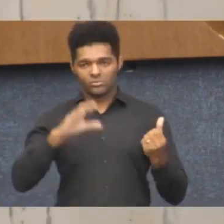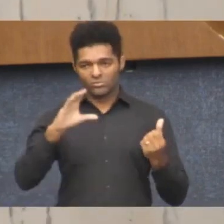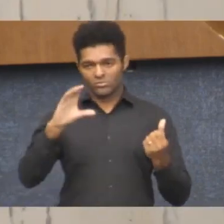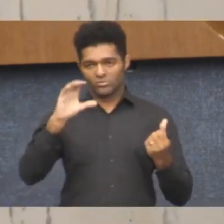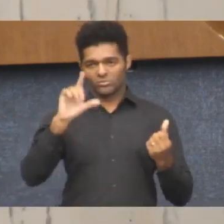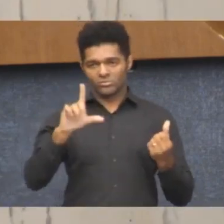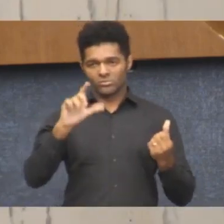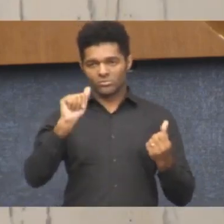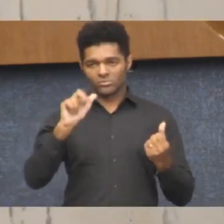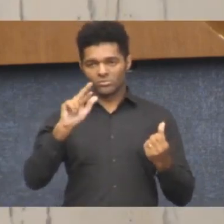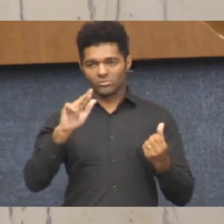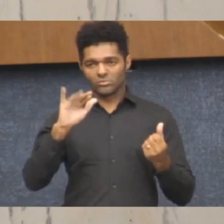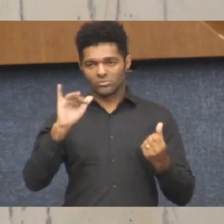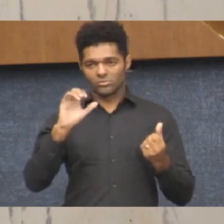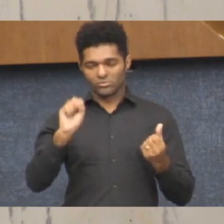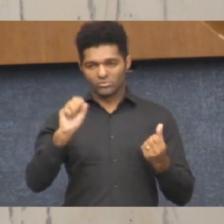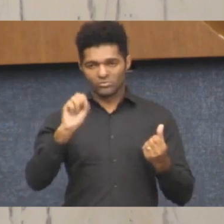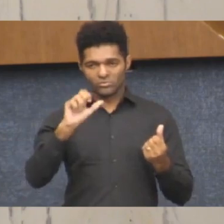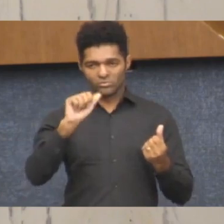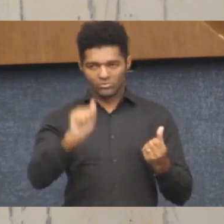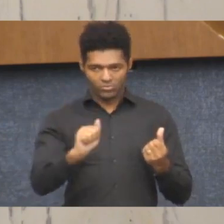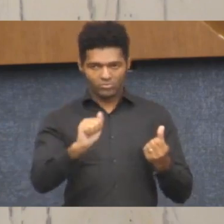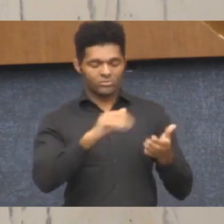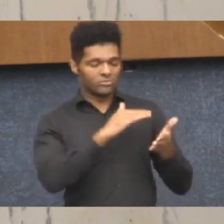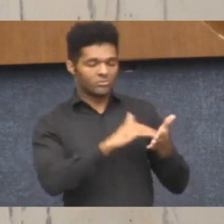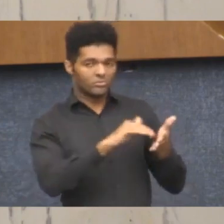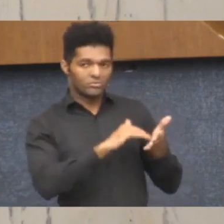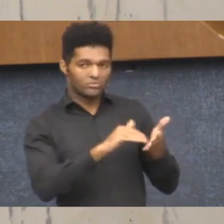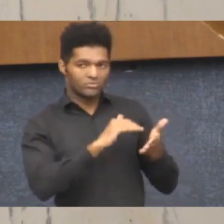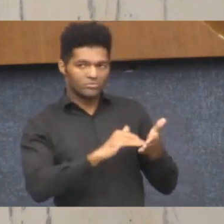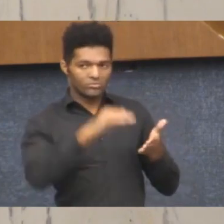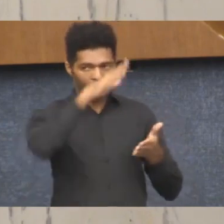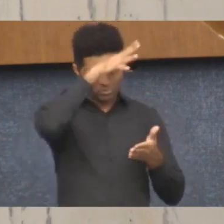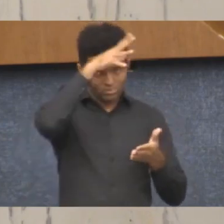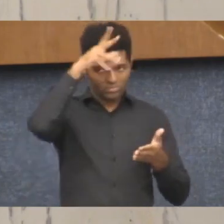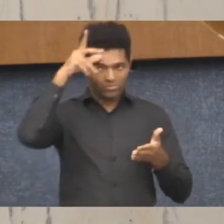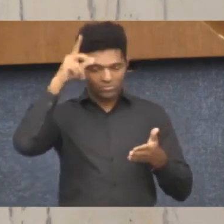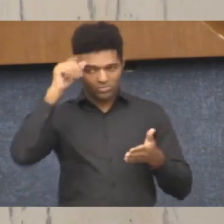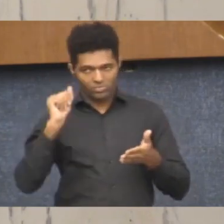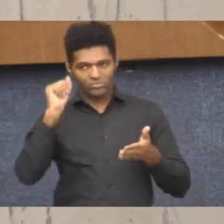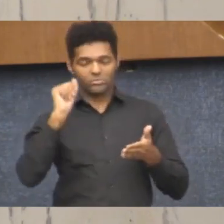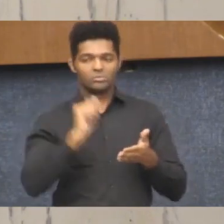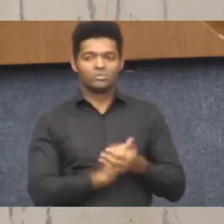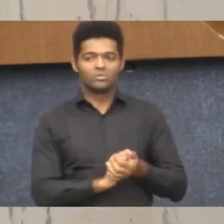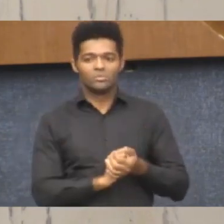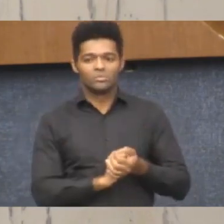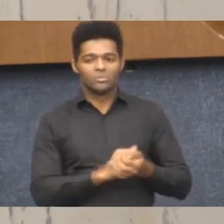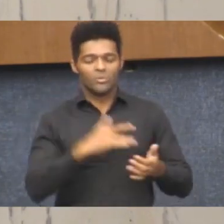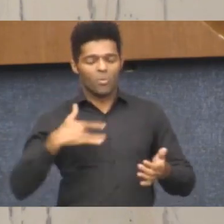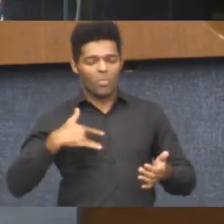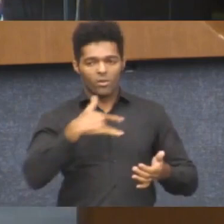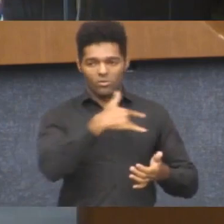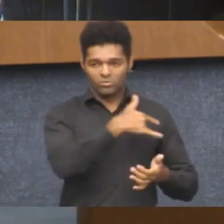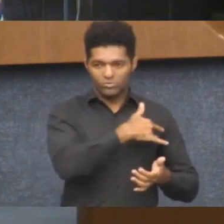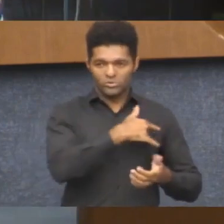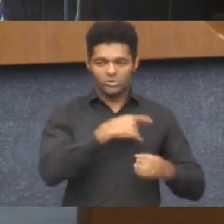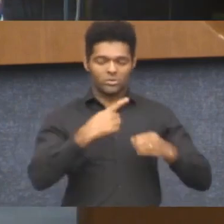Clarissa Santos Lages, secretária municipal de saúde do município de Itabira.